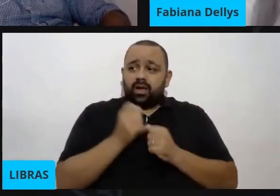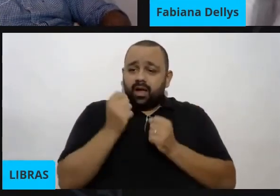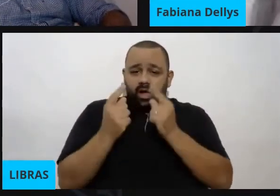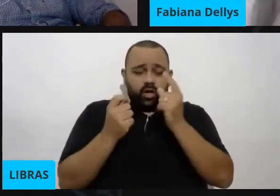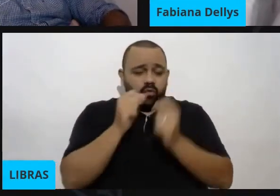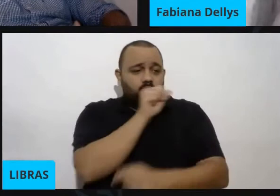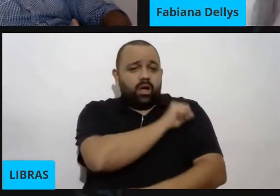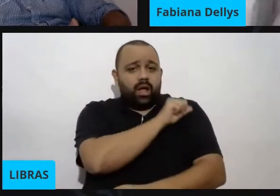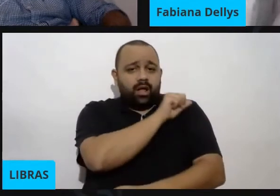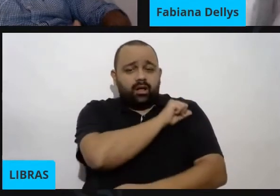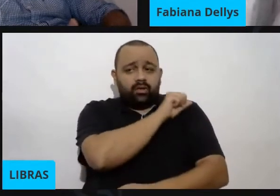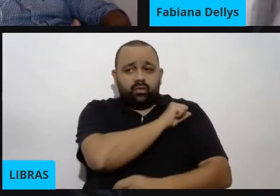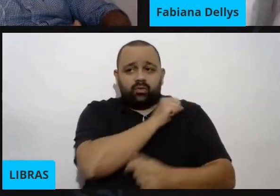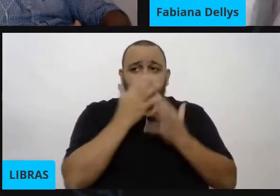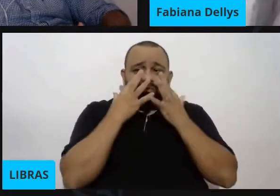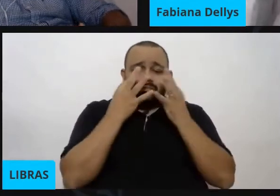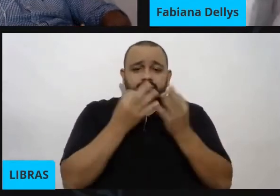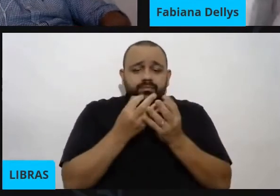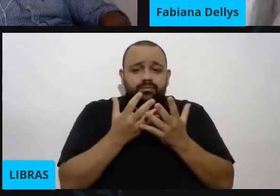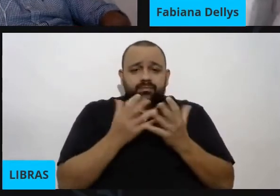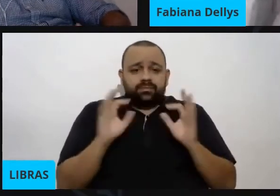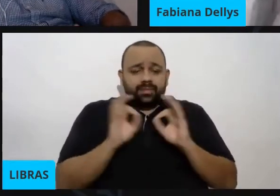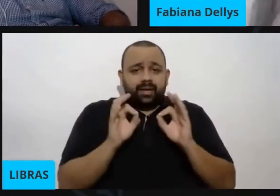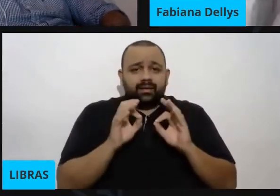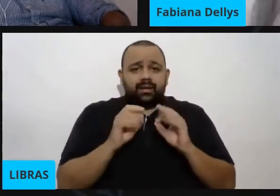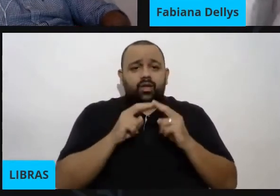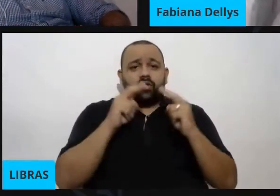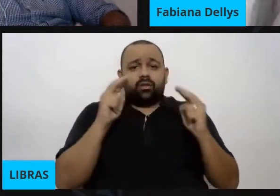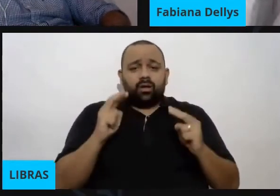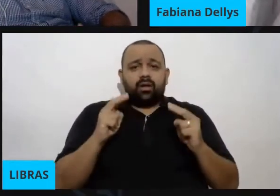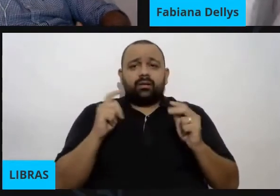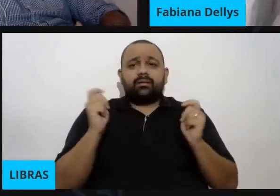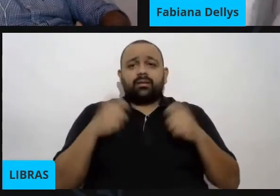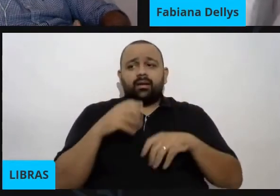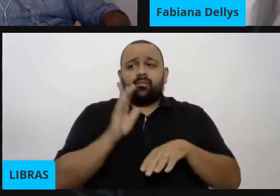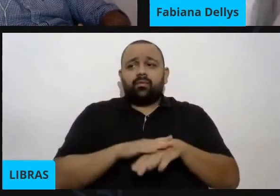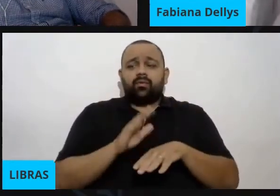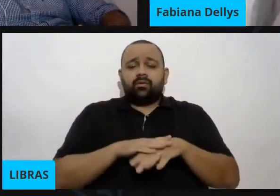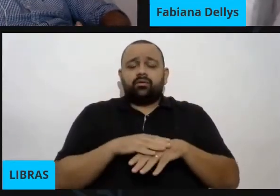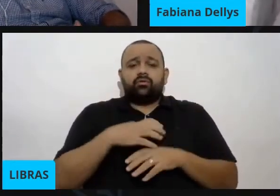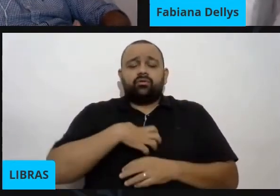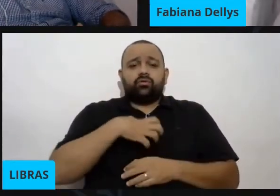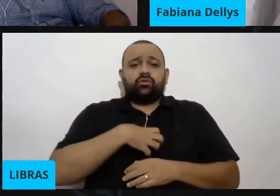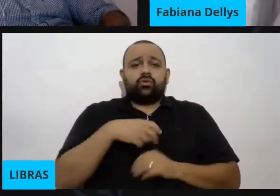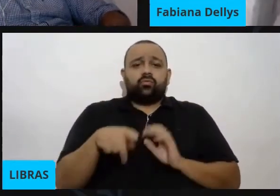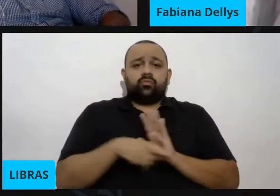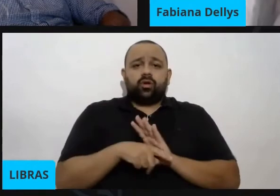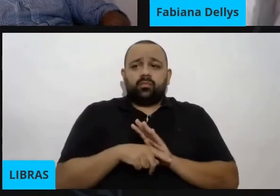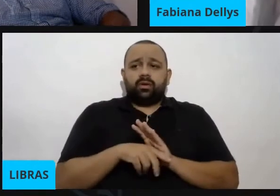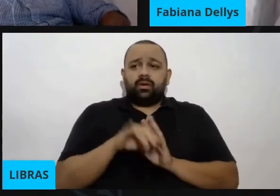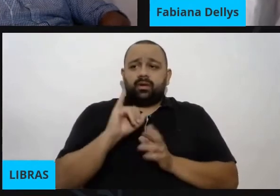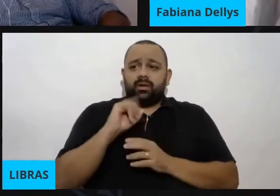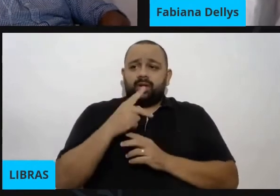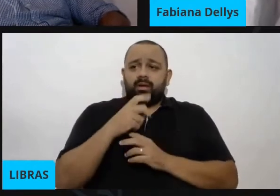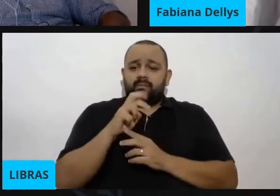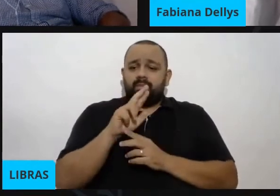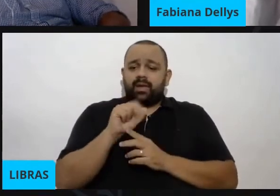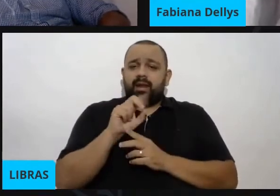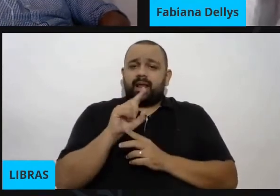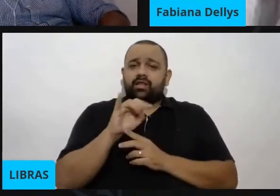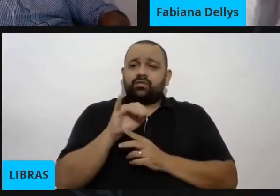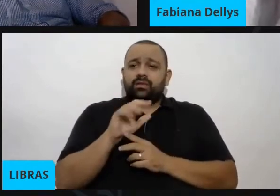alunos desatentos nas aulas online pode estar desenvolvendo um comportamento de hiperatividade?